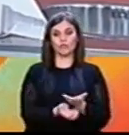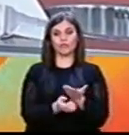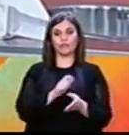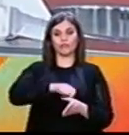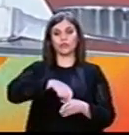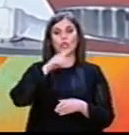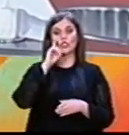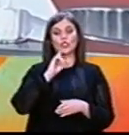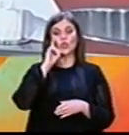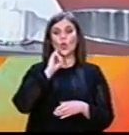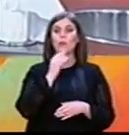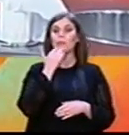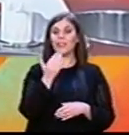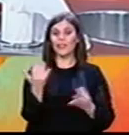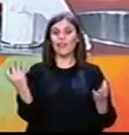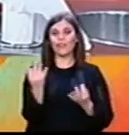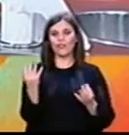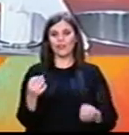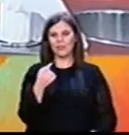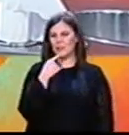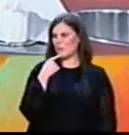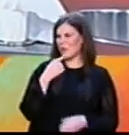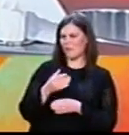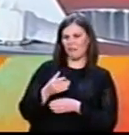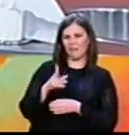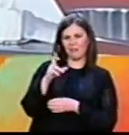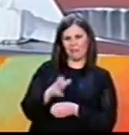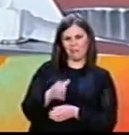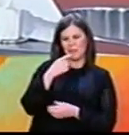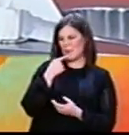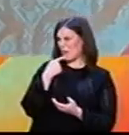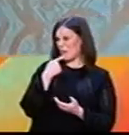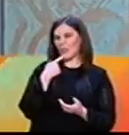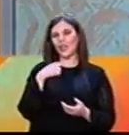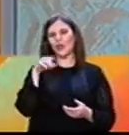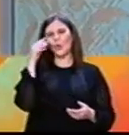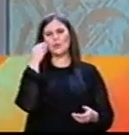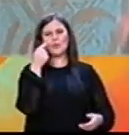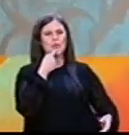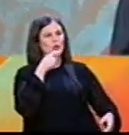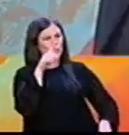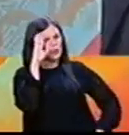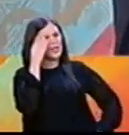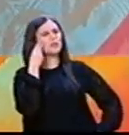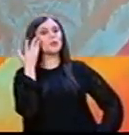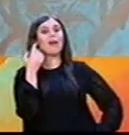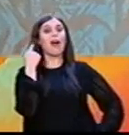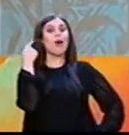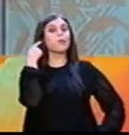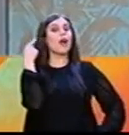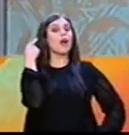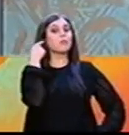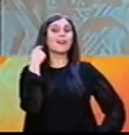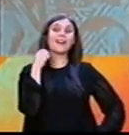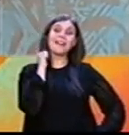por uma nossa telespectadora, é verdade, certo? É verdade. O que é isto? Como é que tu sabias, Jorge? Ah, é uma voz amiga contou-me. Uma voz amiga